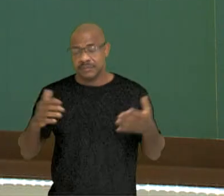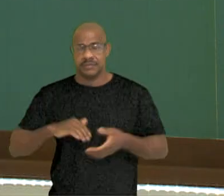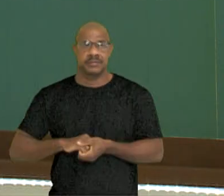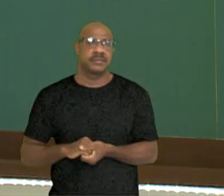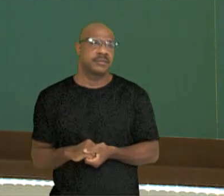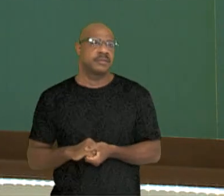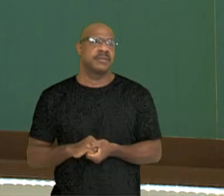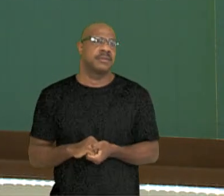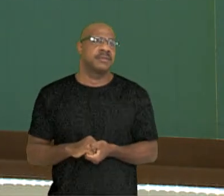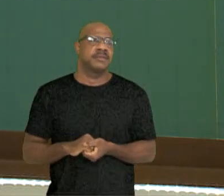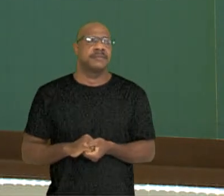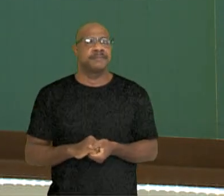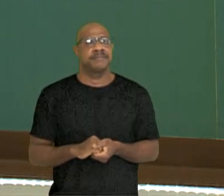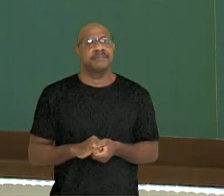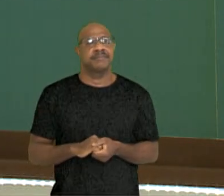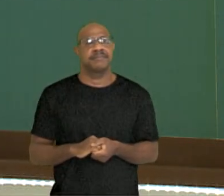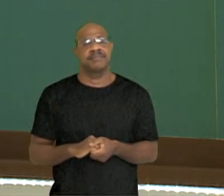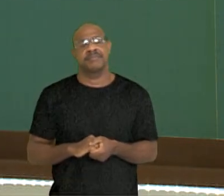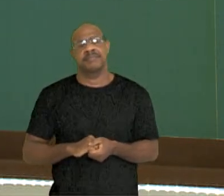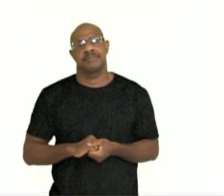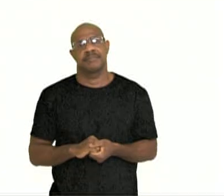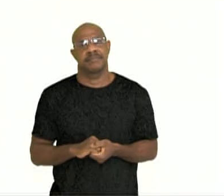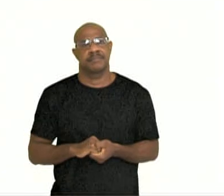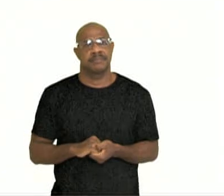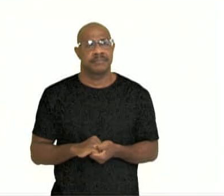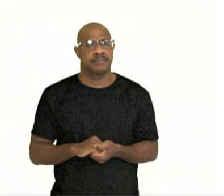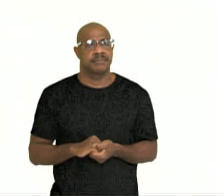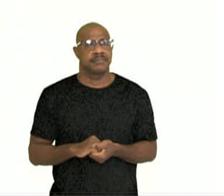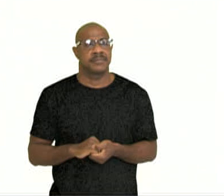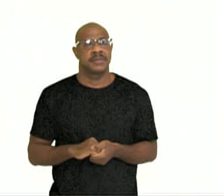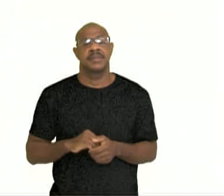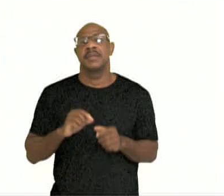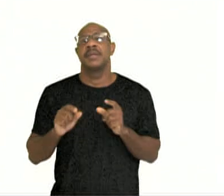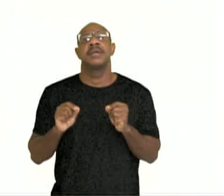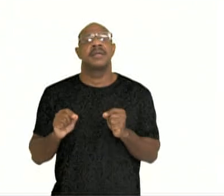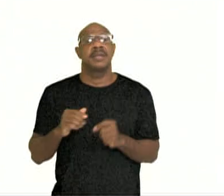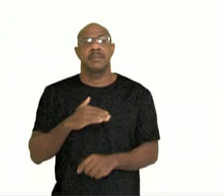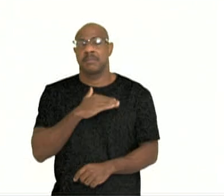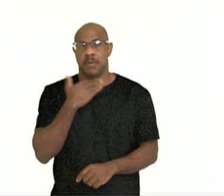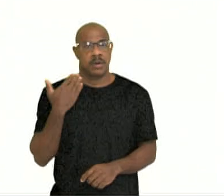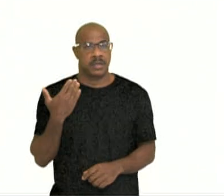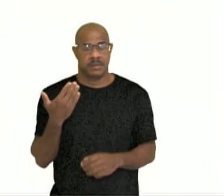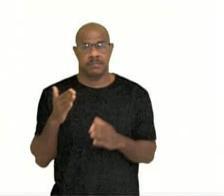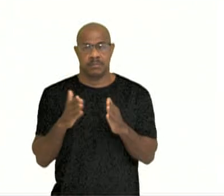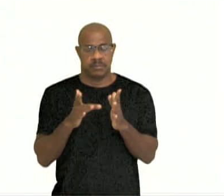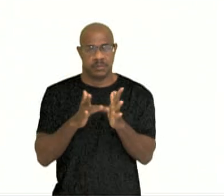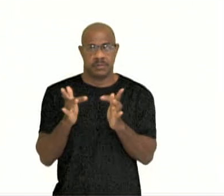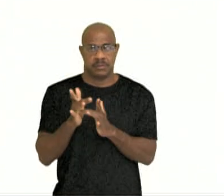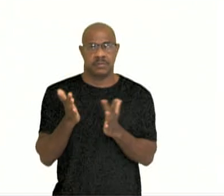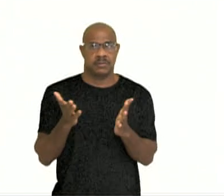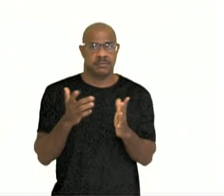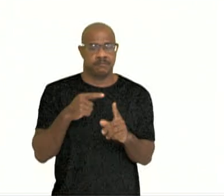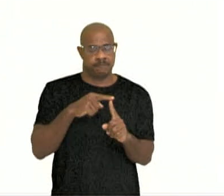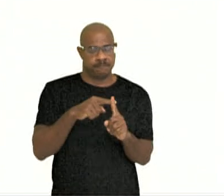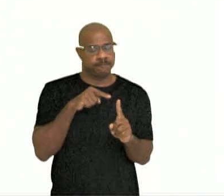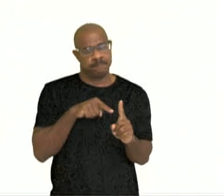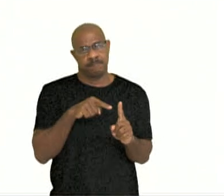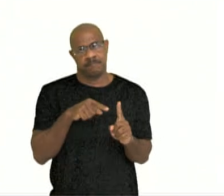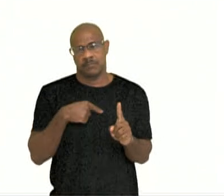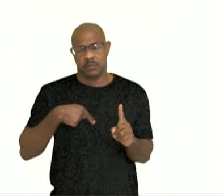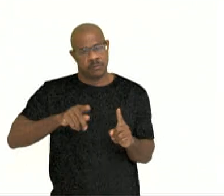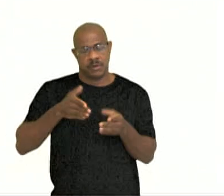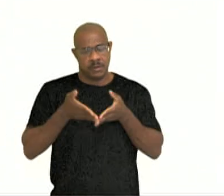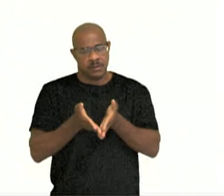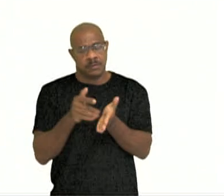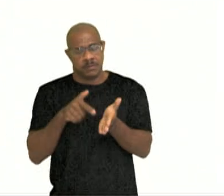Vamos ler o final do trecho? Cavaleiros. Quem morre por Jesus Cristo não vai a tal barca como essa.